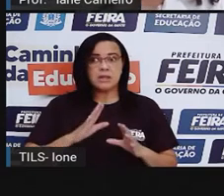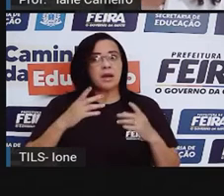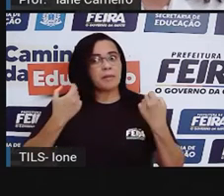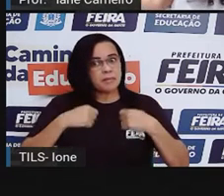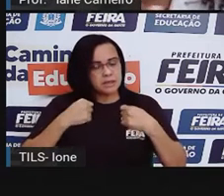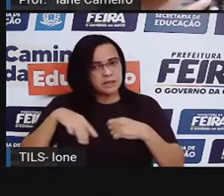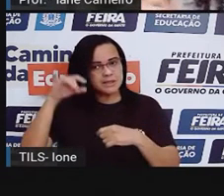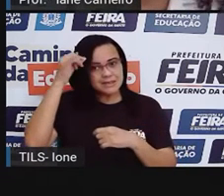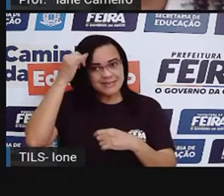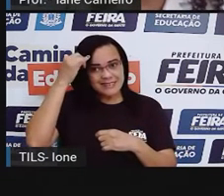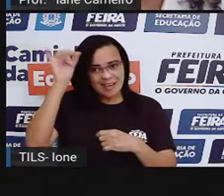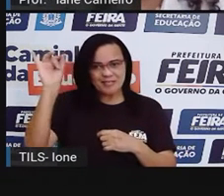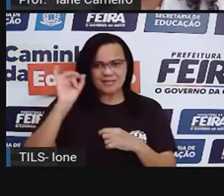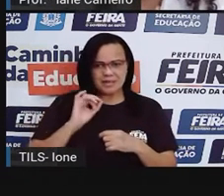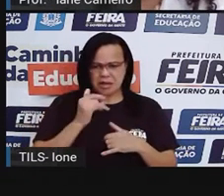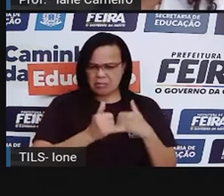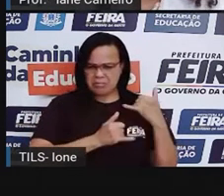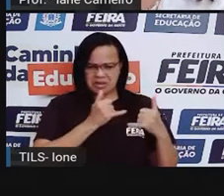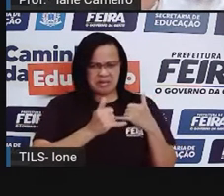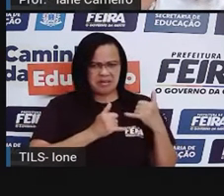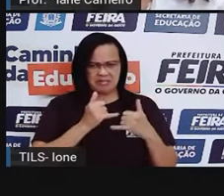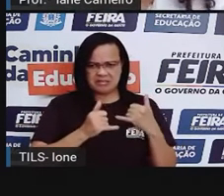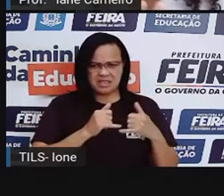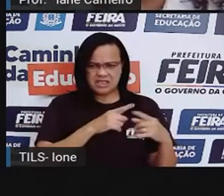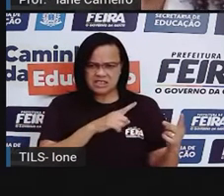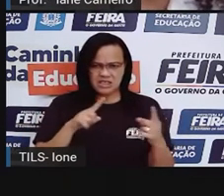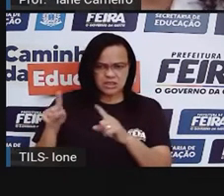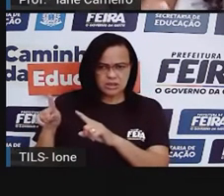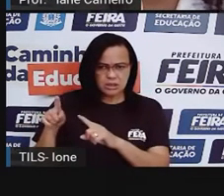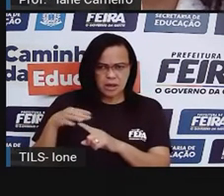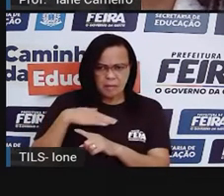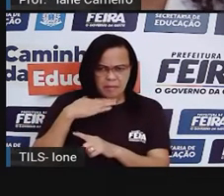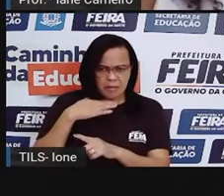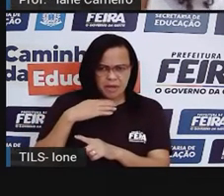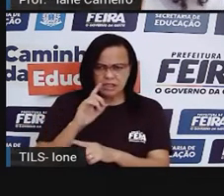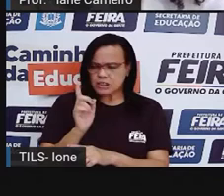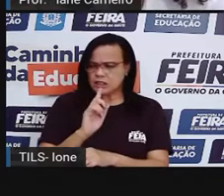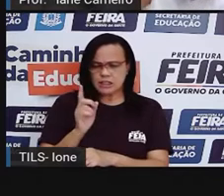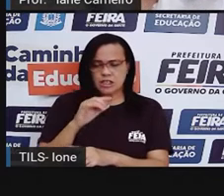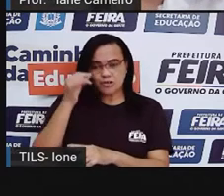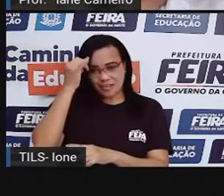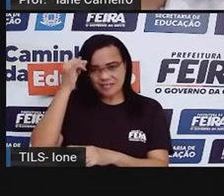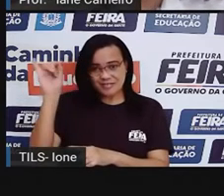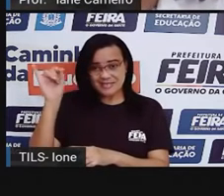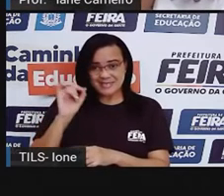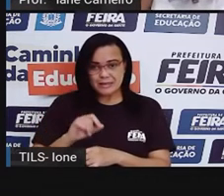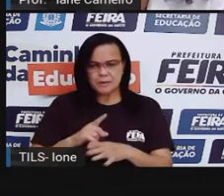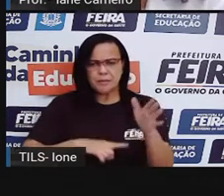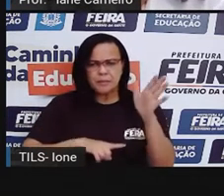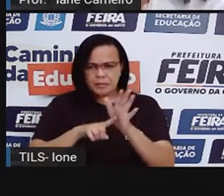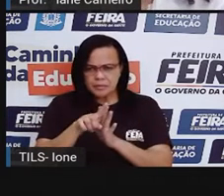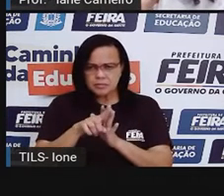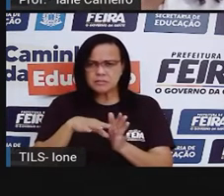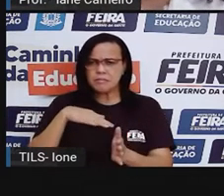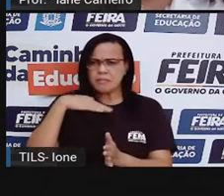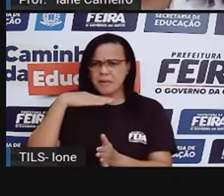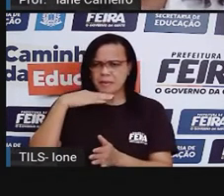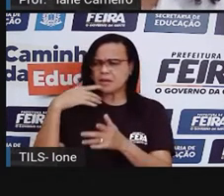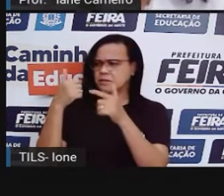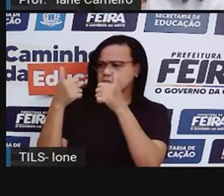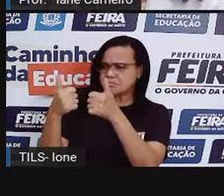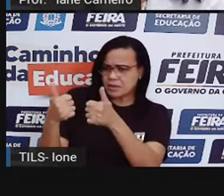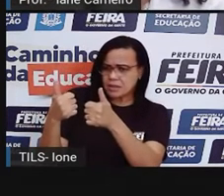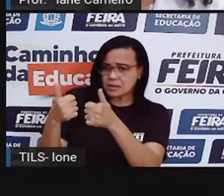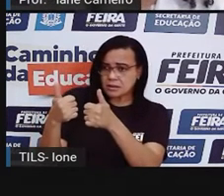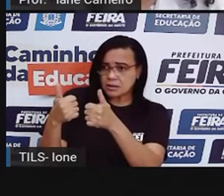vai respeitar o tempo da sua mãe, você vai perguntar se ela está precisando de alguma ajuda, se você pode, né, fazer algo